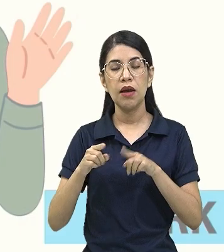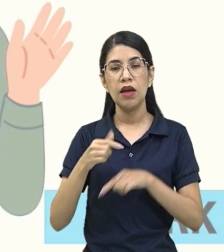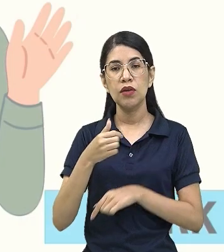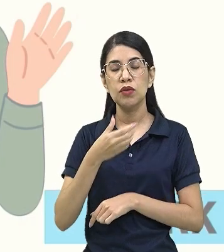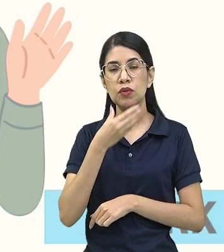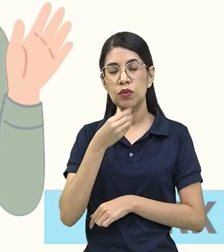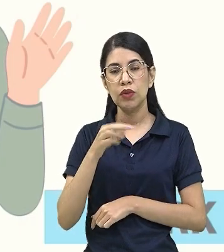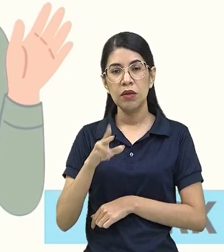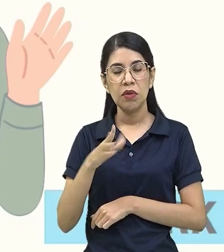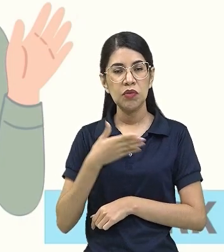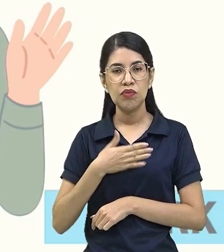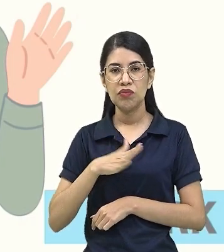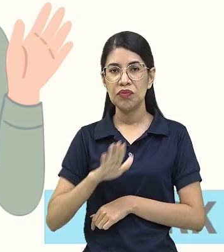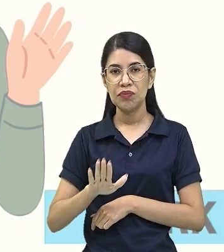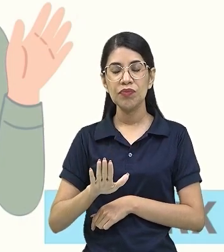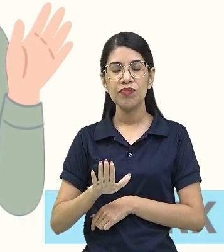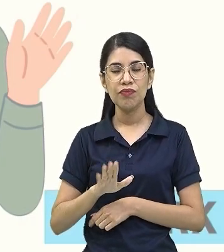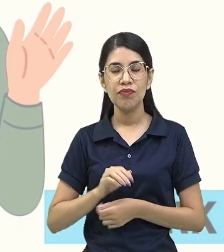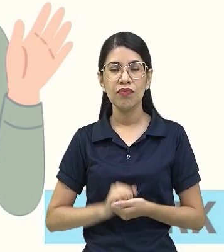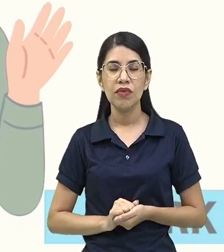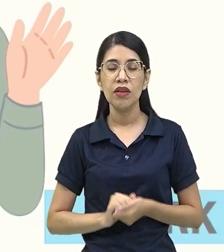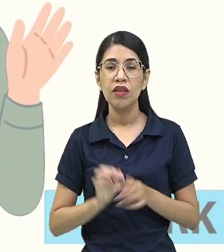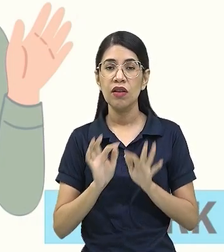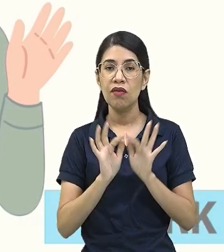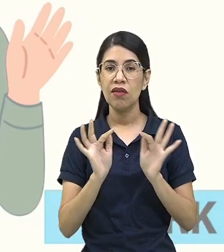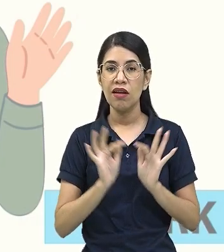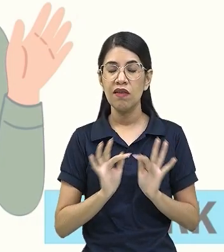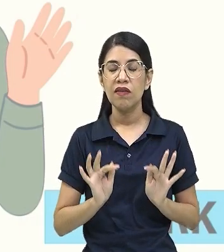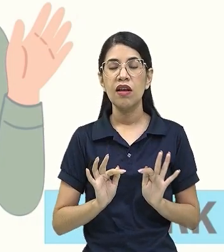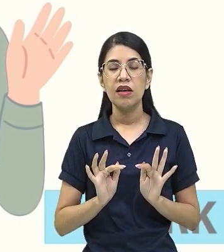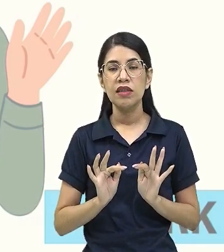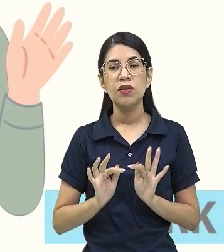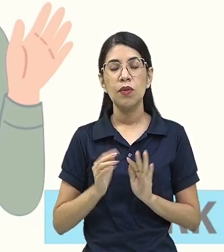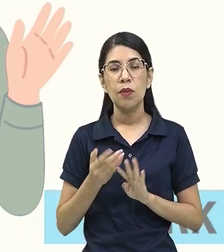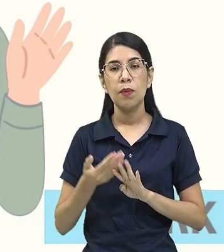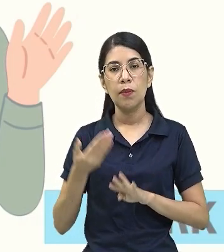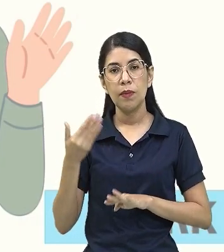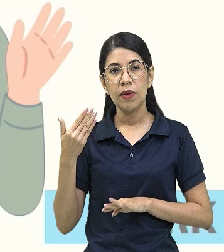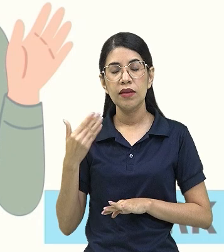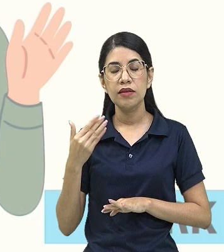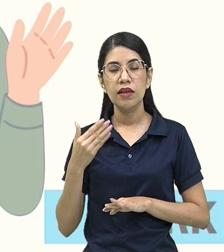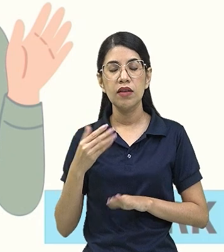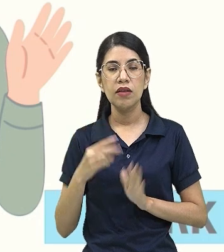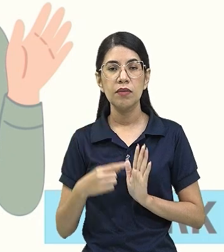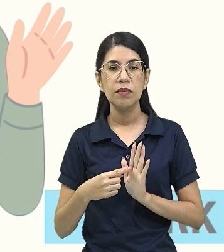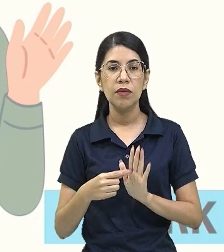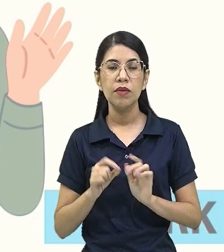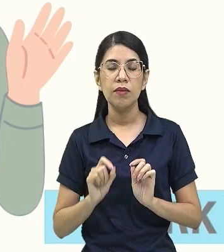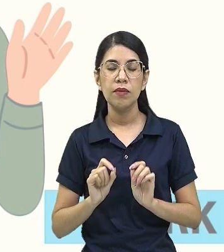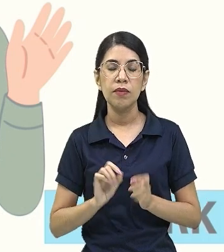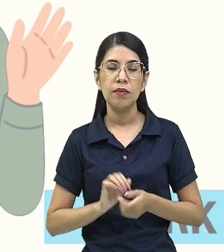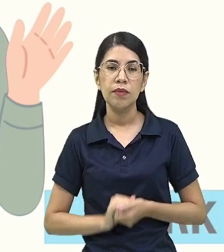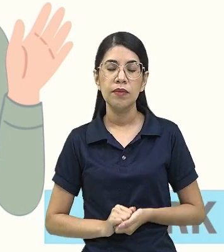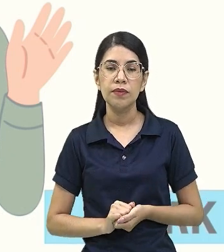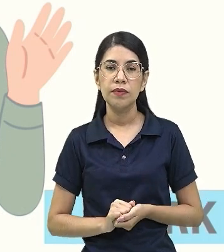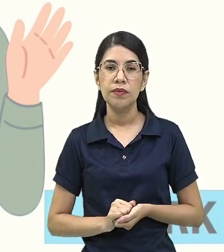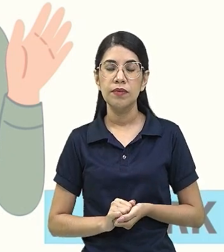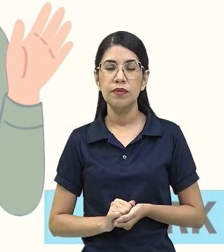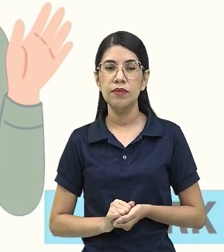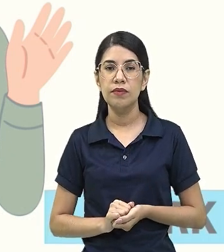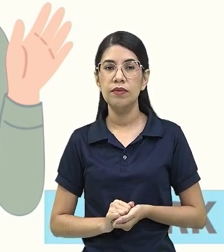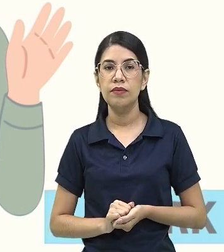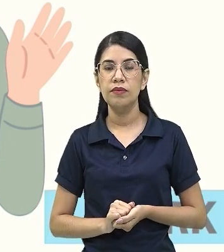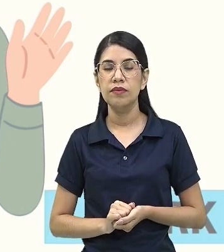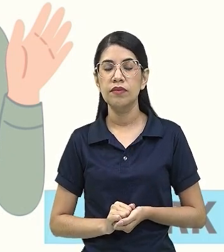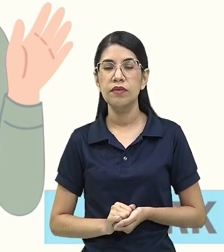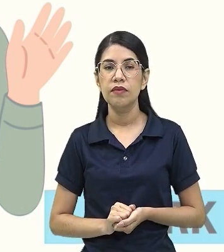não gostou. Então, duas frases no passado, aqui, né, I made pasta. Então, você